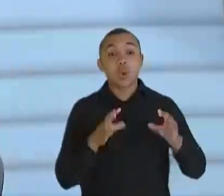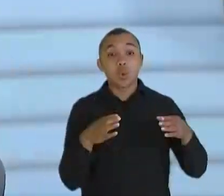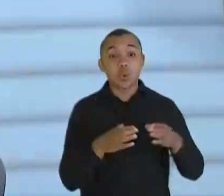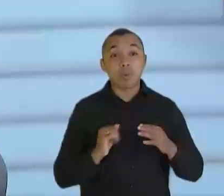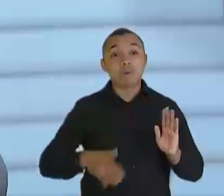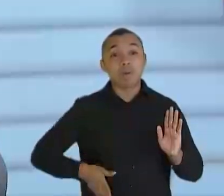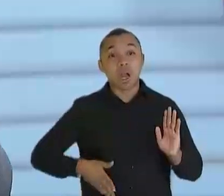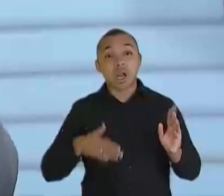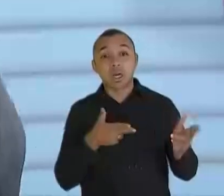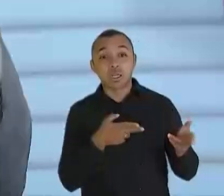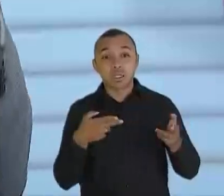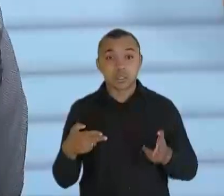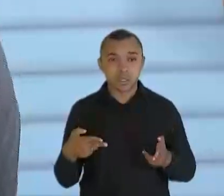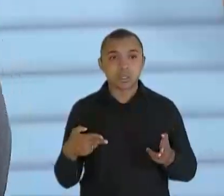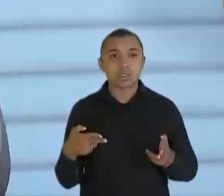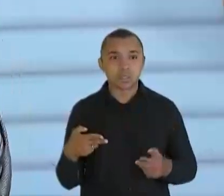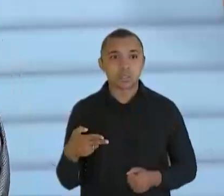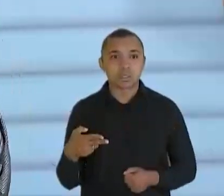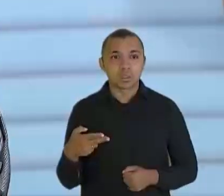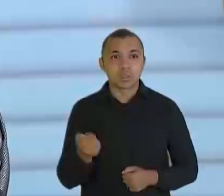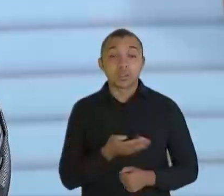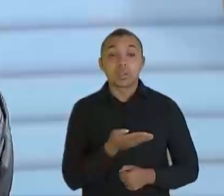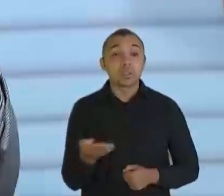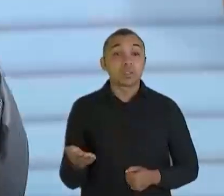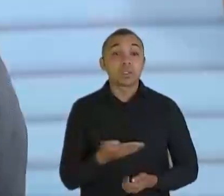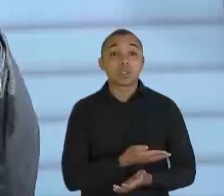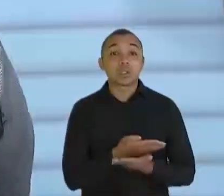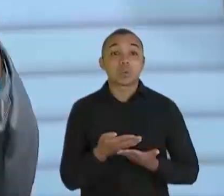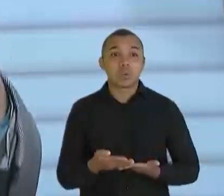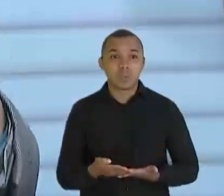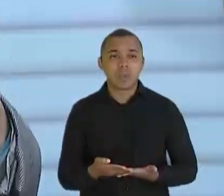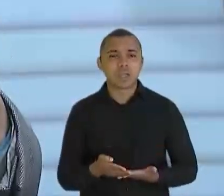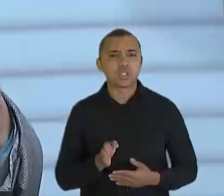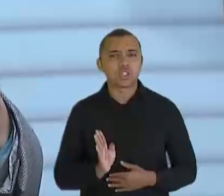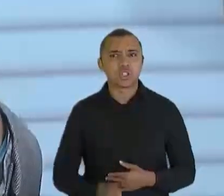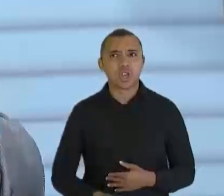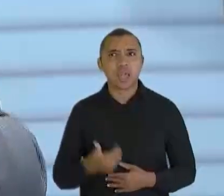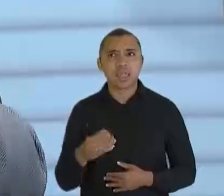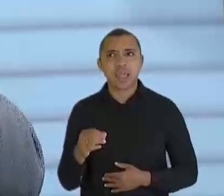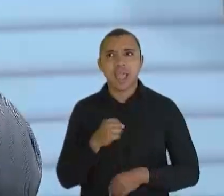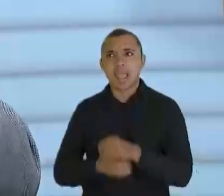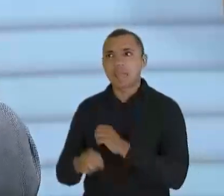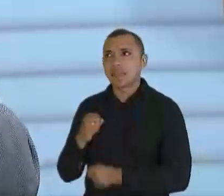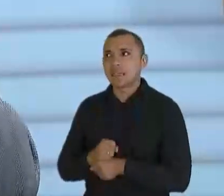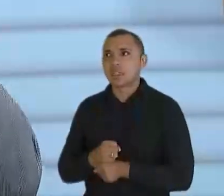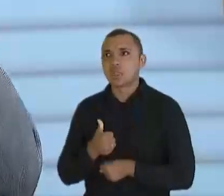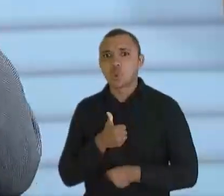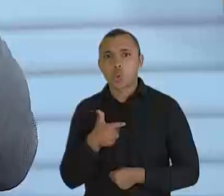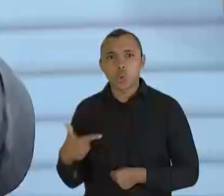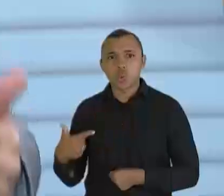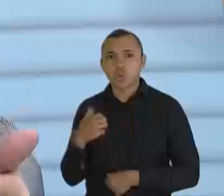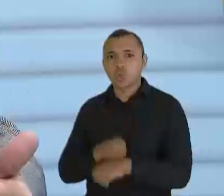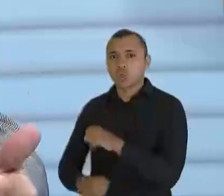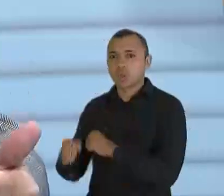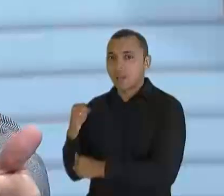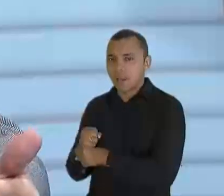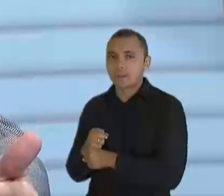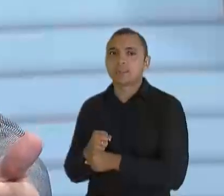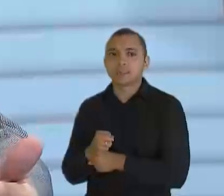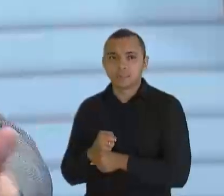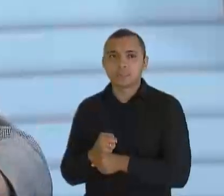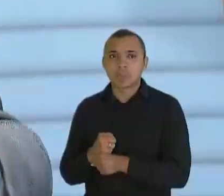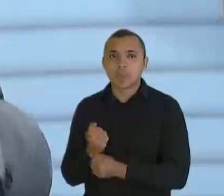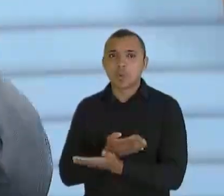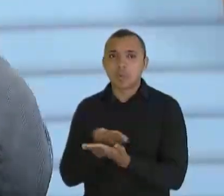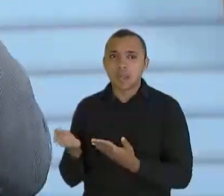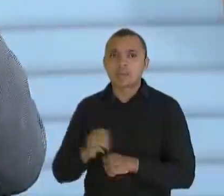grupos armados locais, eles se nacionalizam a partir de 10, 12 anos atrás. Essa nacionalização aumenta o número de armas